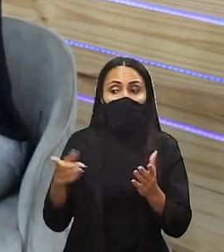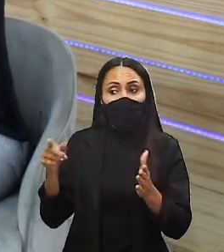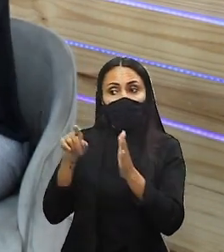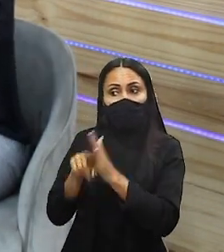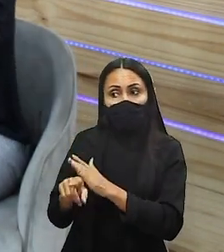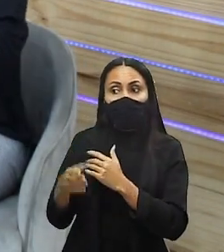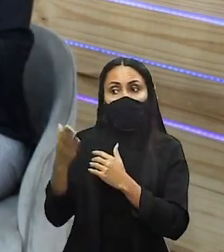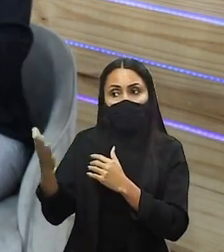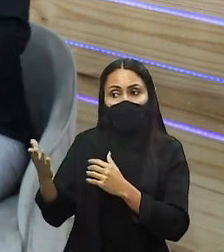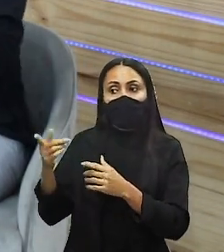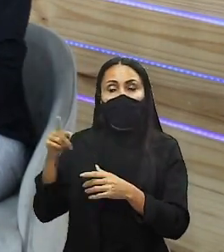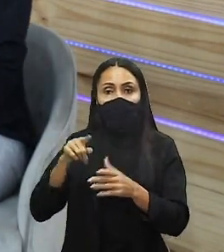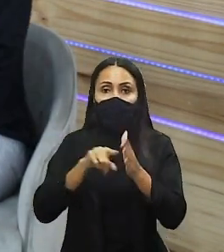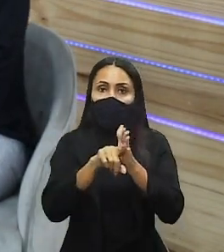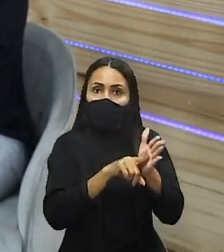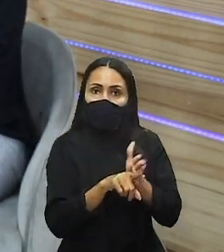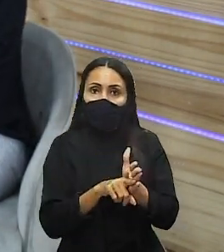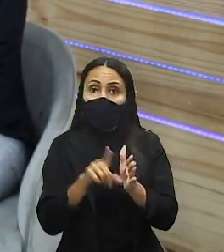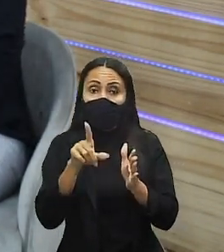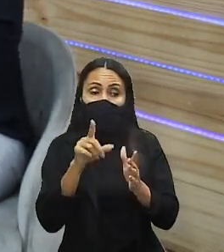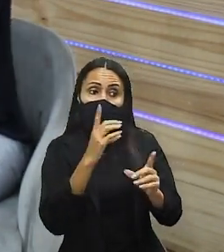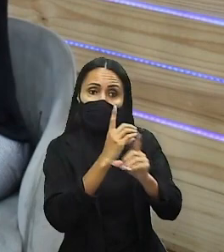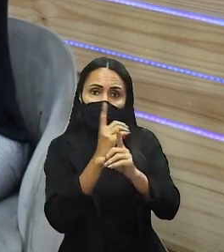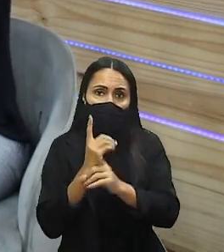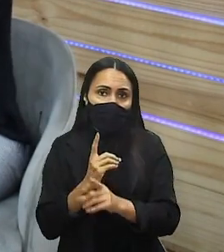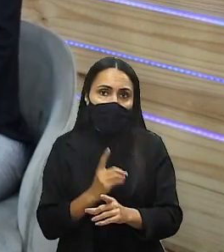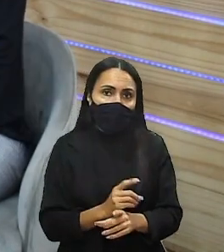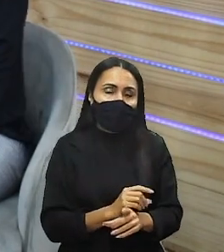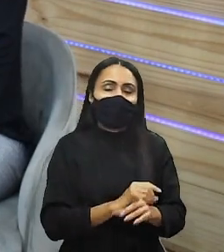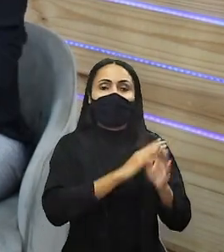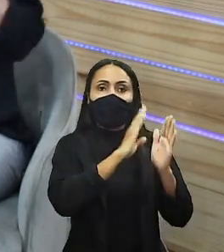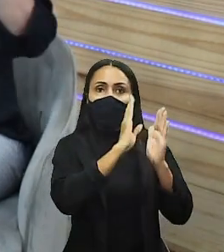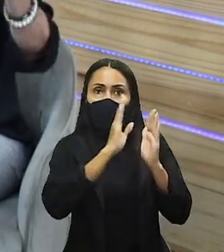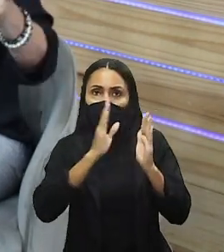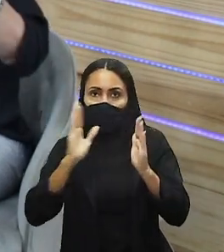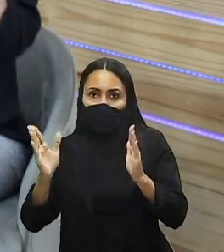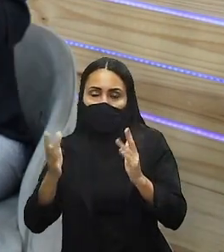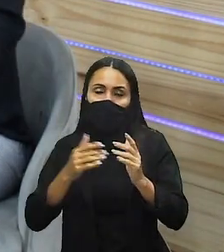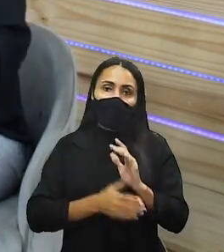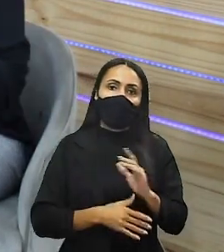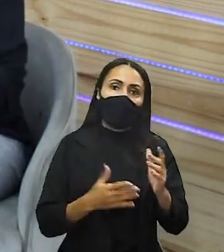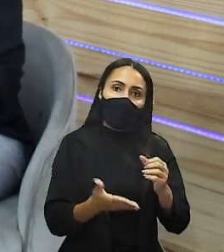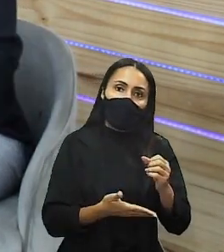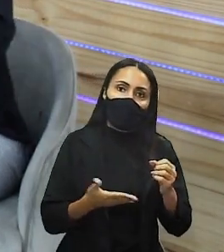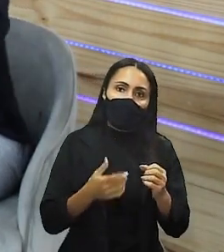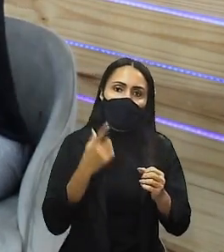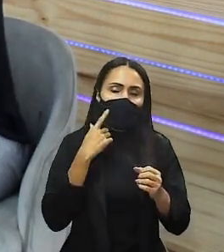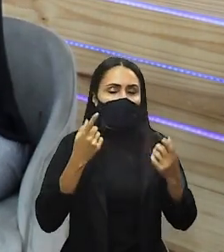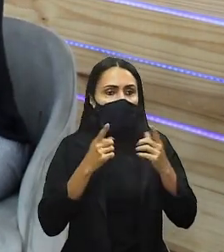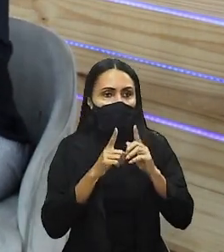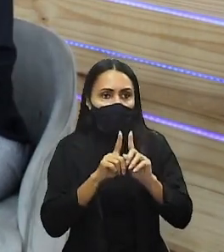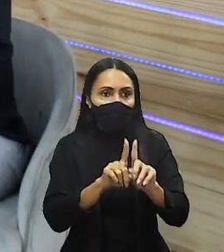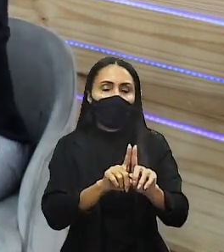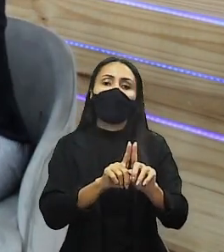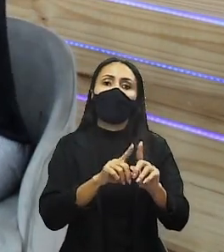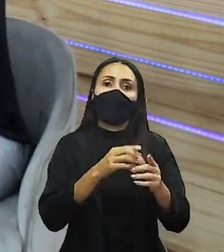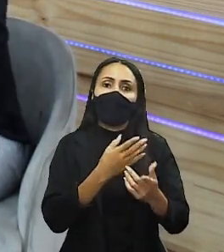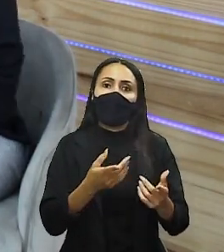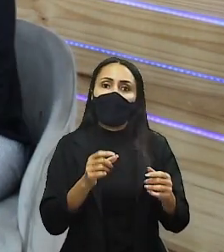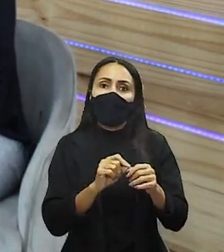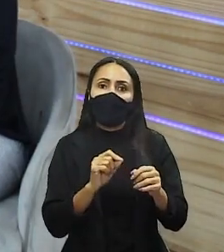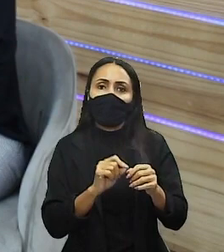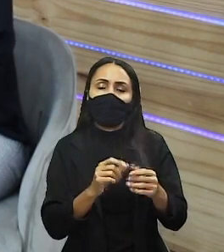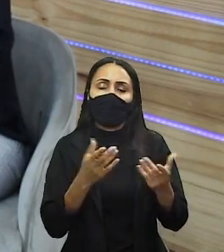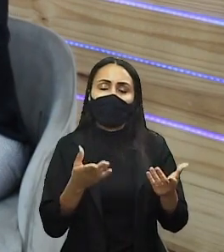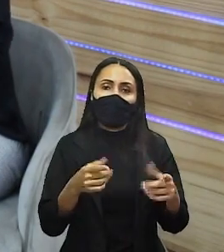é, você vai fazer a pesquisa, vê se você encontra. Vai no acervo, vai na base, mas você vai com ele e ele faz a sua